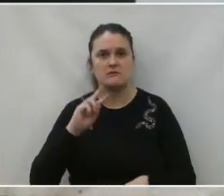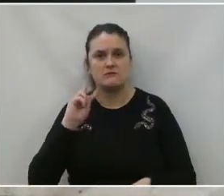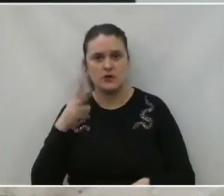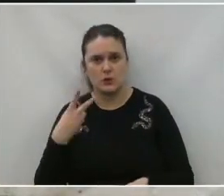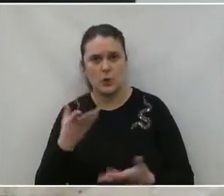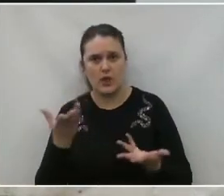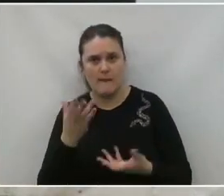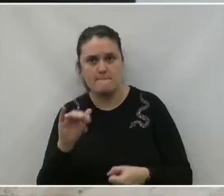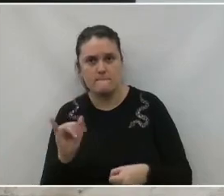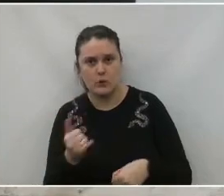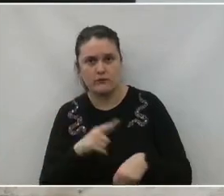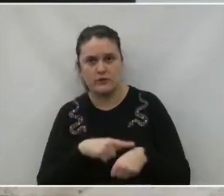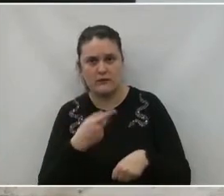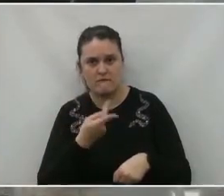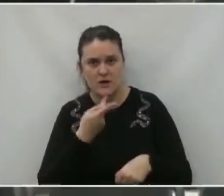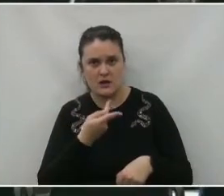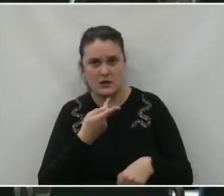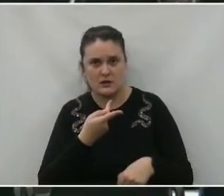vereador quer fazer uso da palavra?